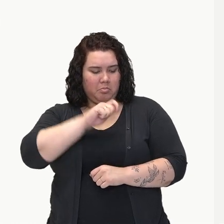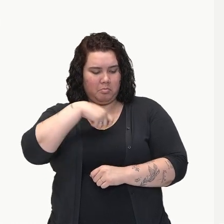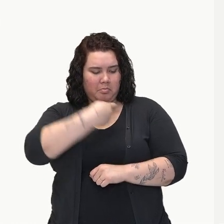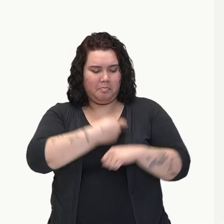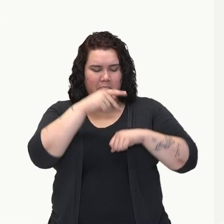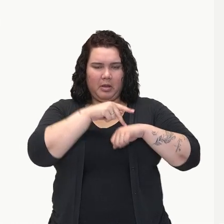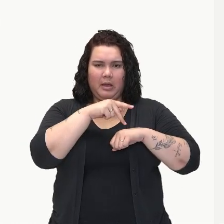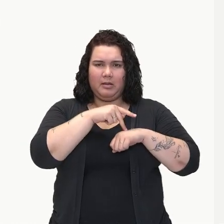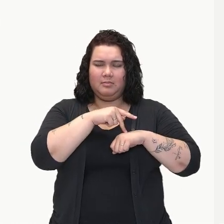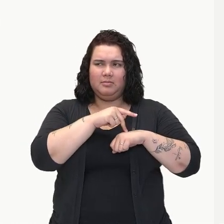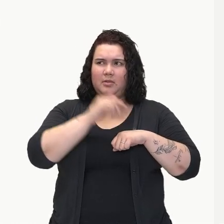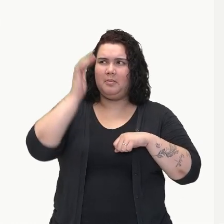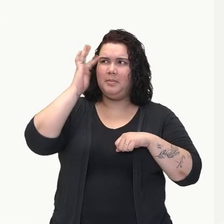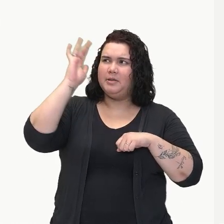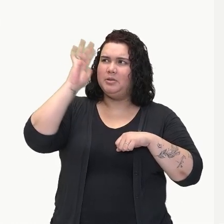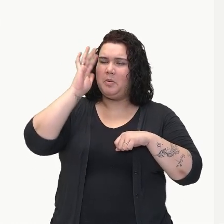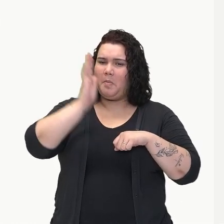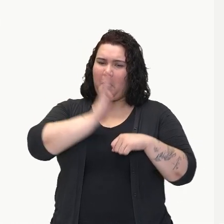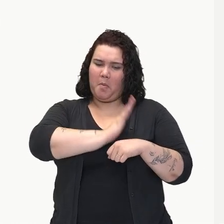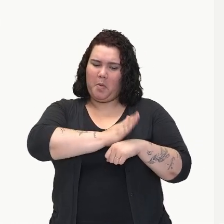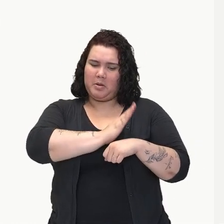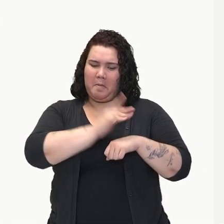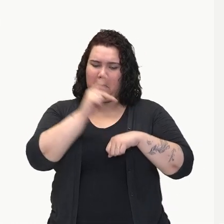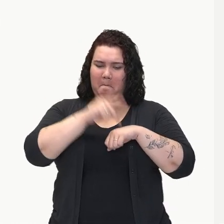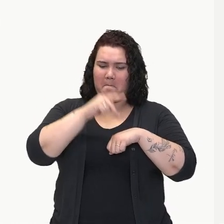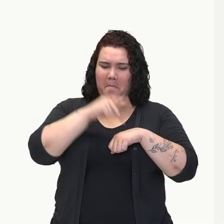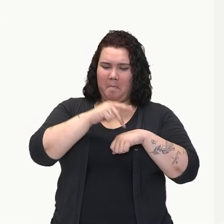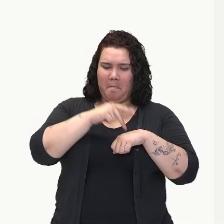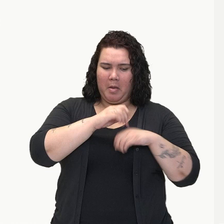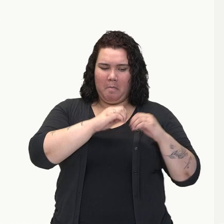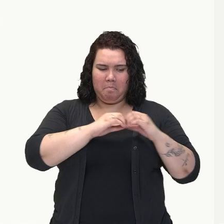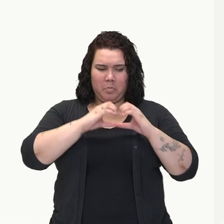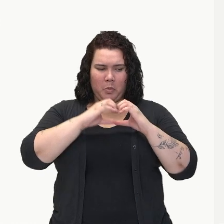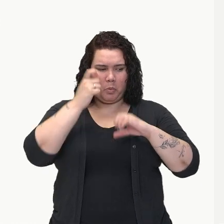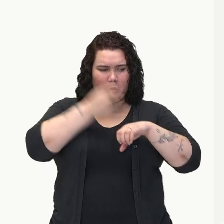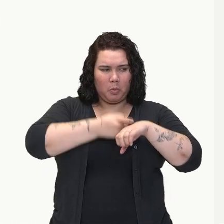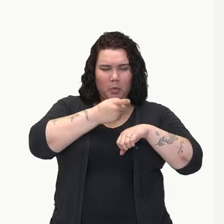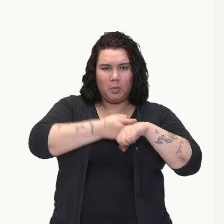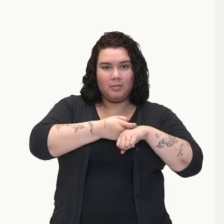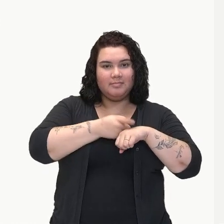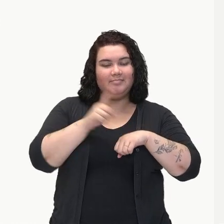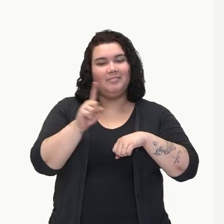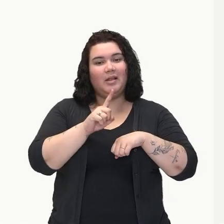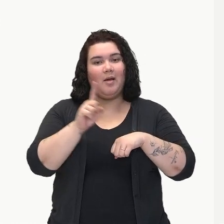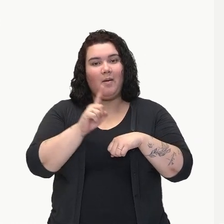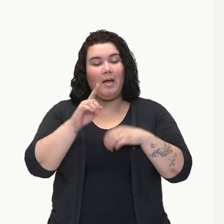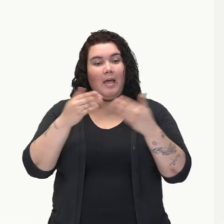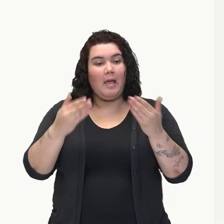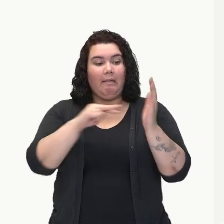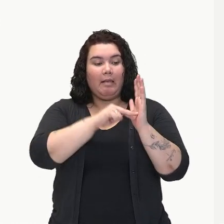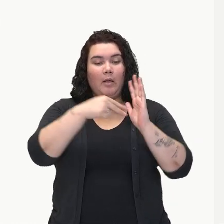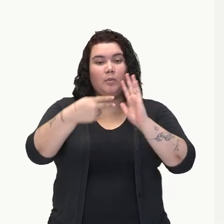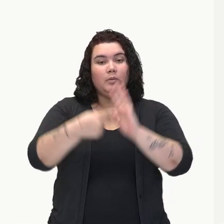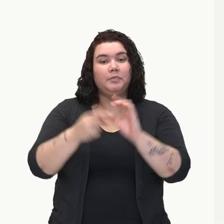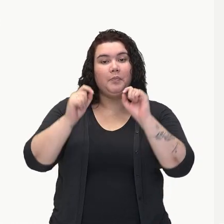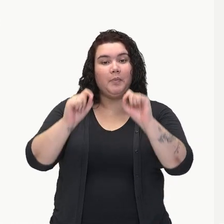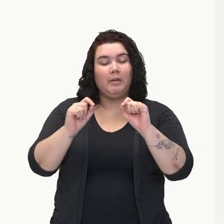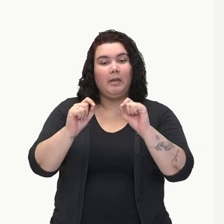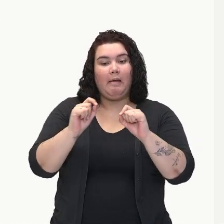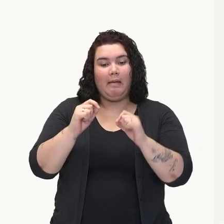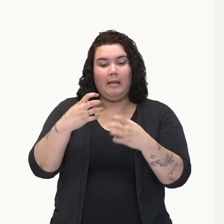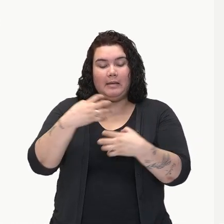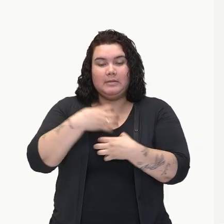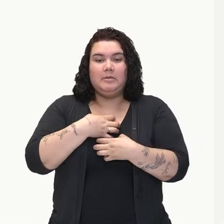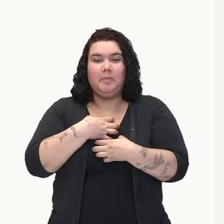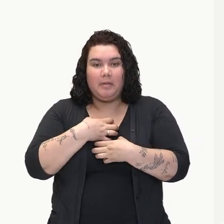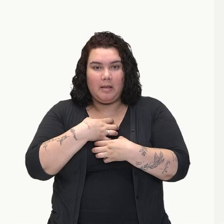ok, corações não são de pedras. Então por que ela falou isso? Porque a sensibilidade ela vai ganhando uma outra roupagem,